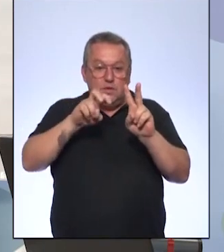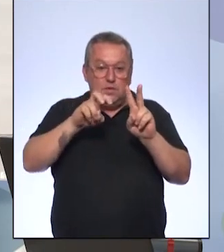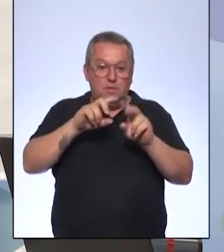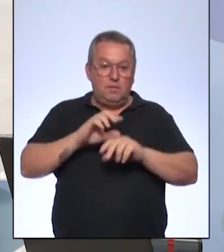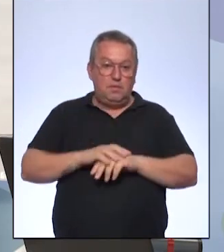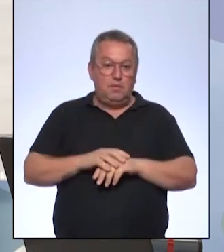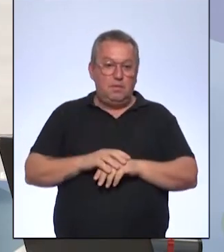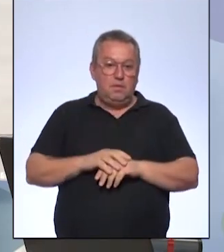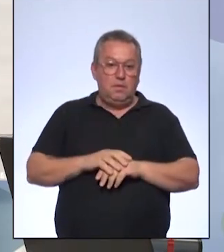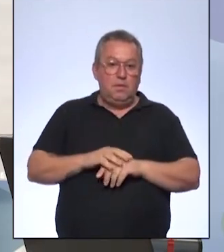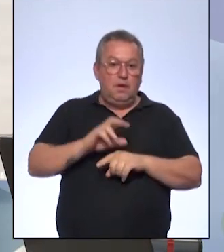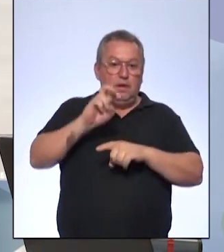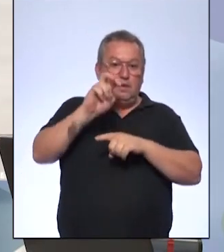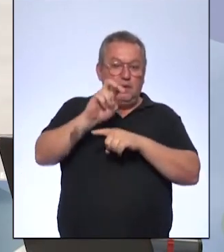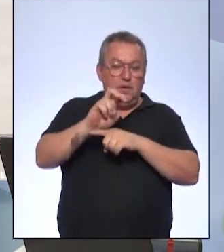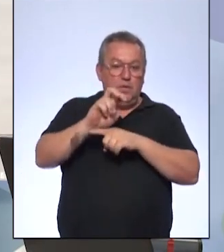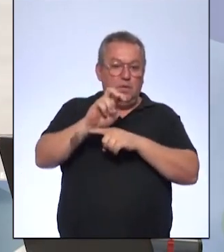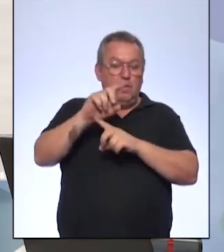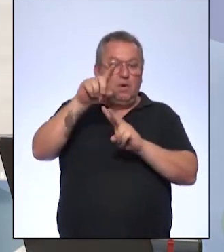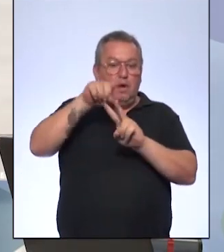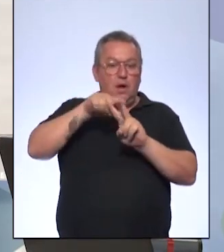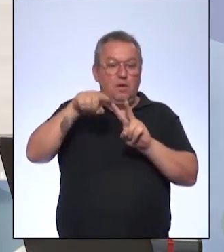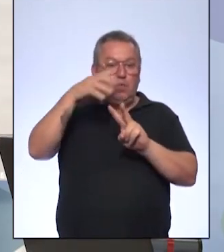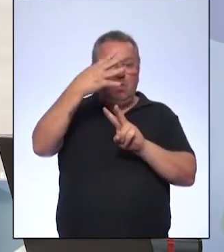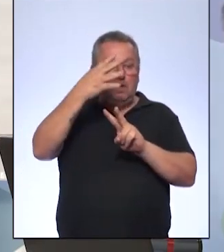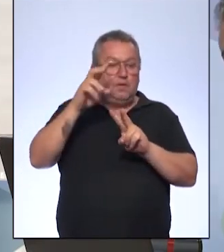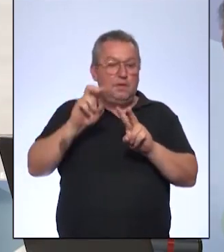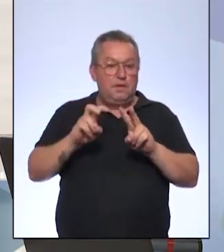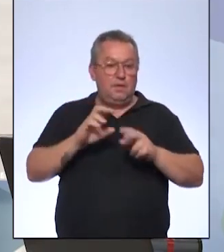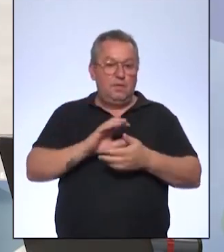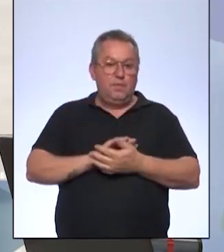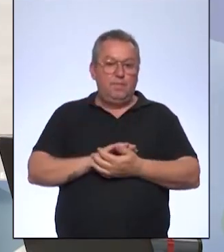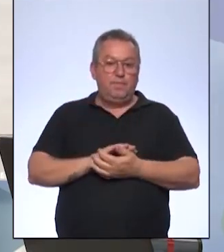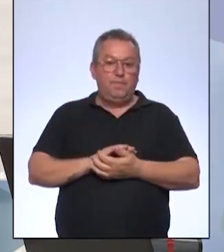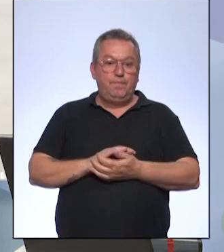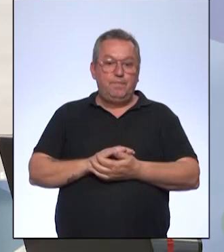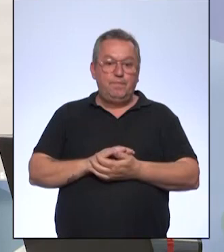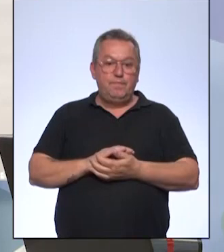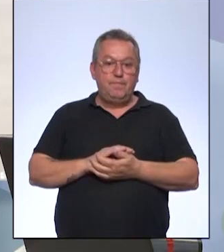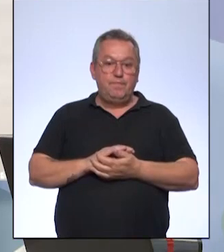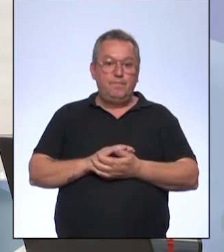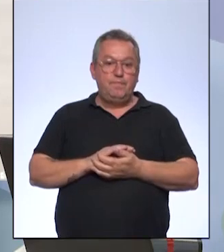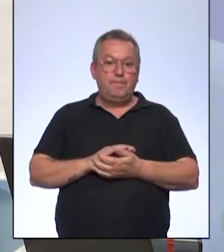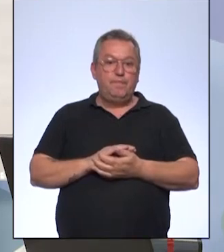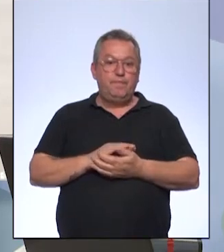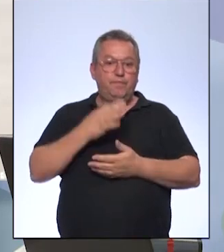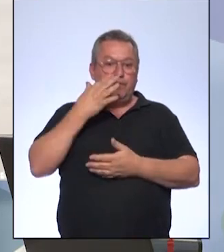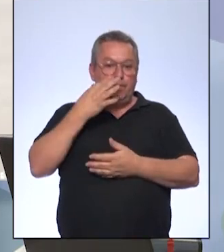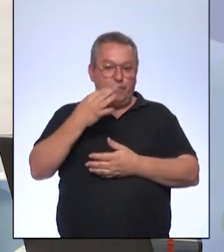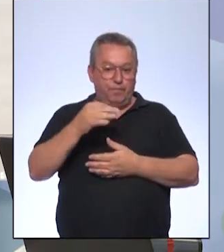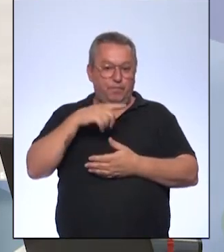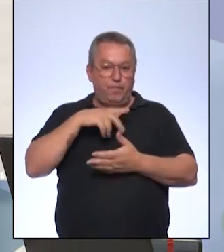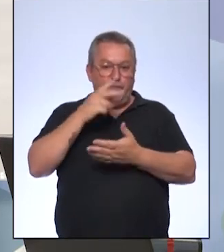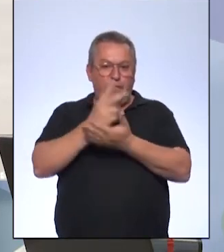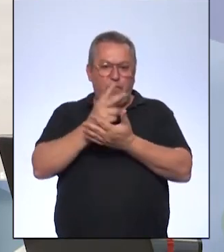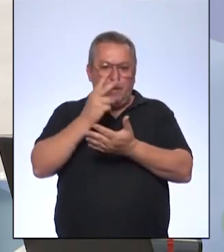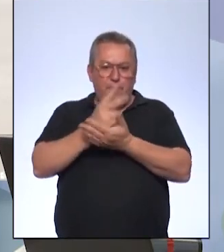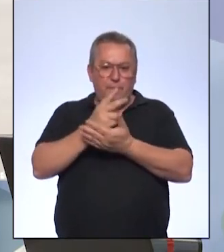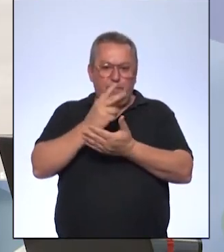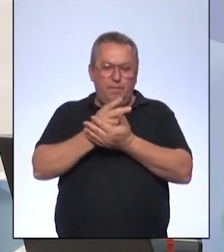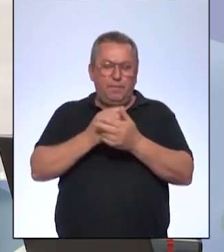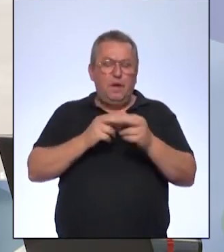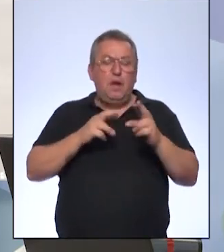raiz quarta de 5. A mesma ideia para a subtração. Observem que eu trouxe os mesmos